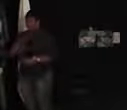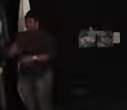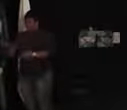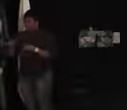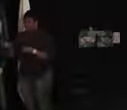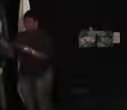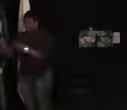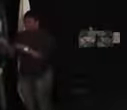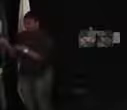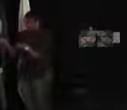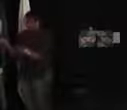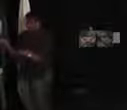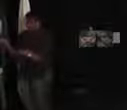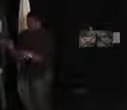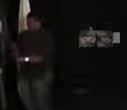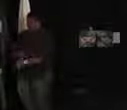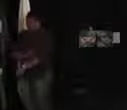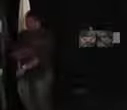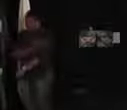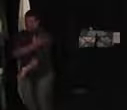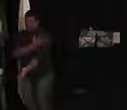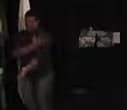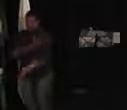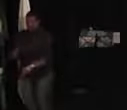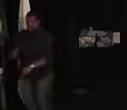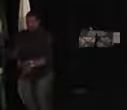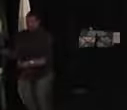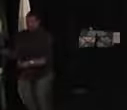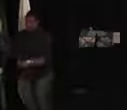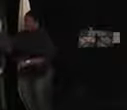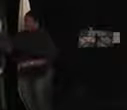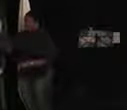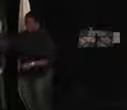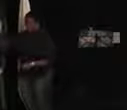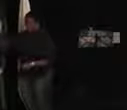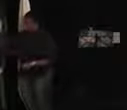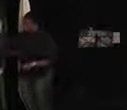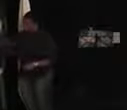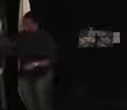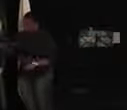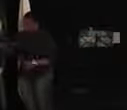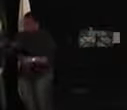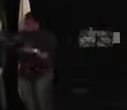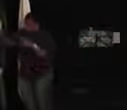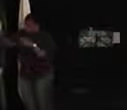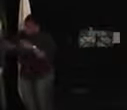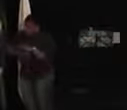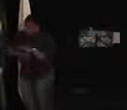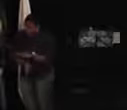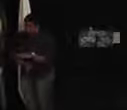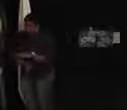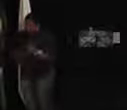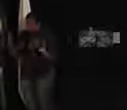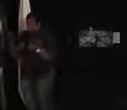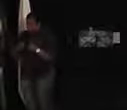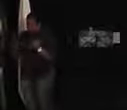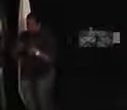alta sensibilidade. Em tudo para elas é mais intenso.